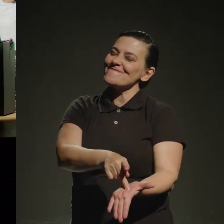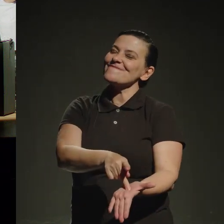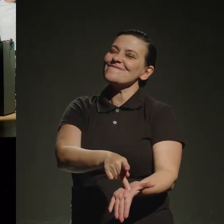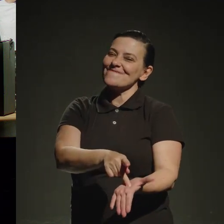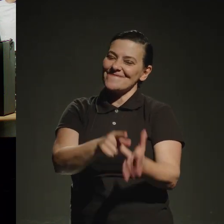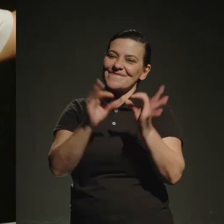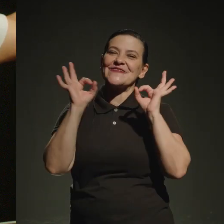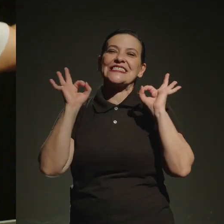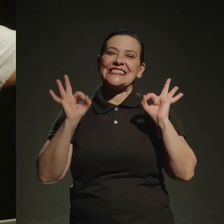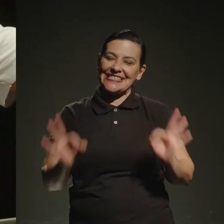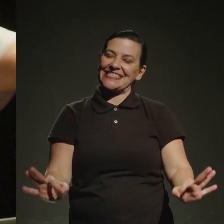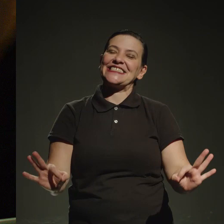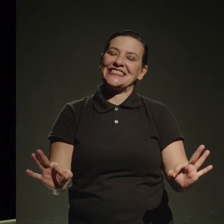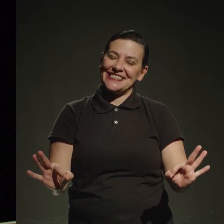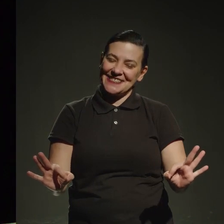Sim.